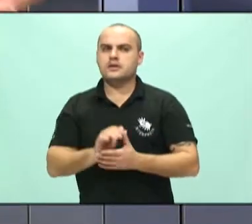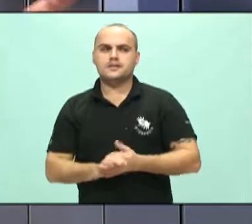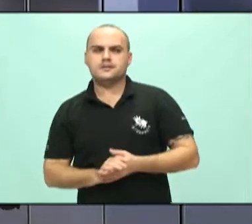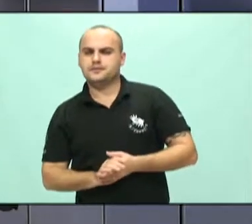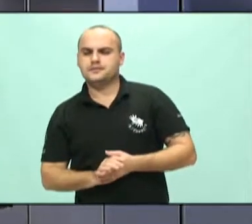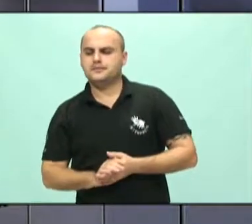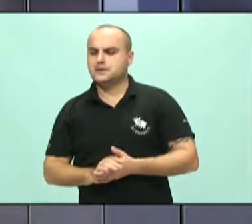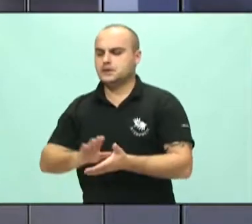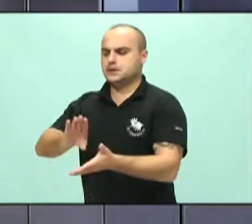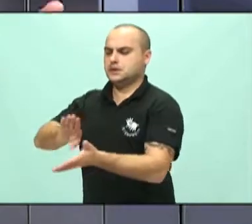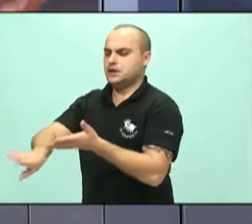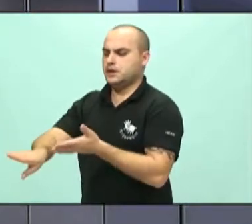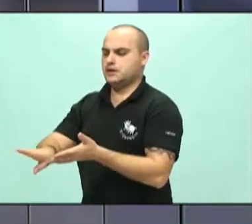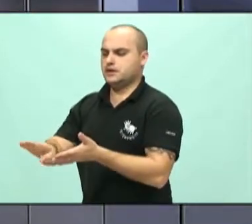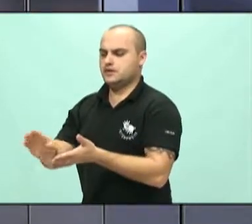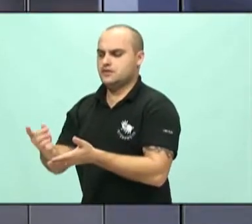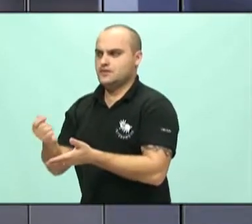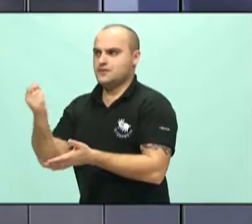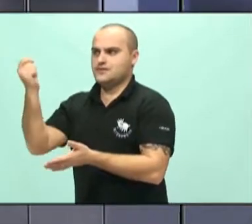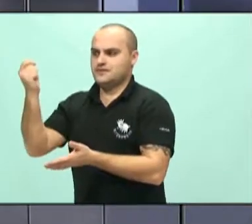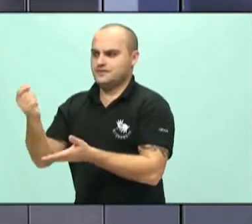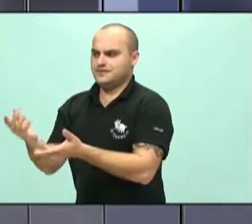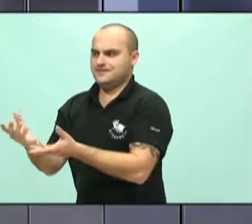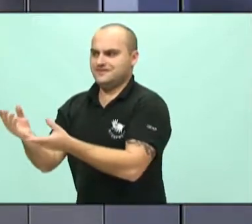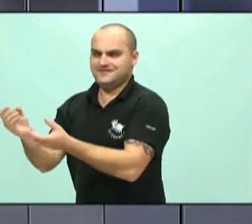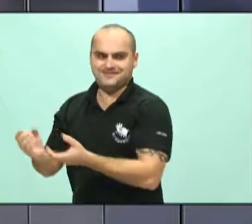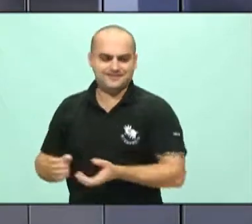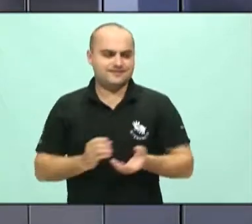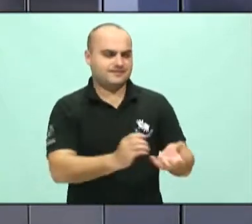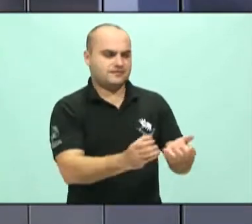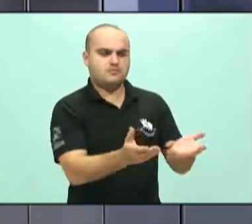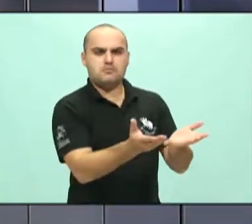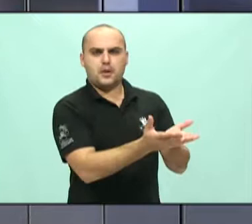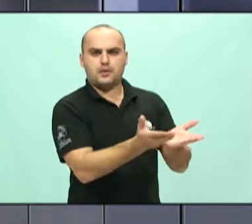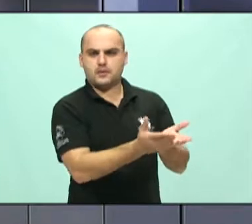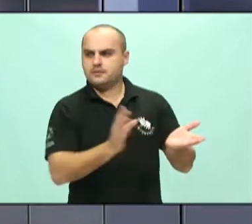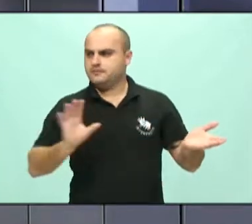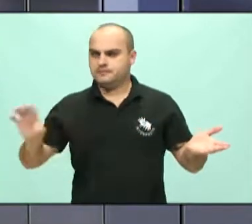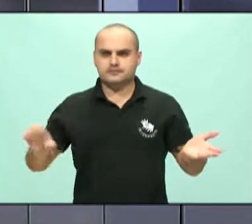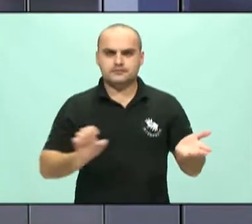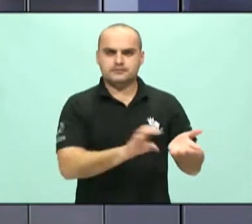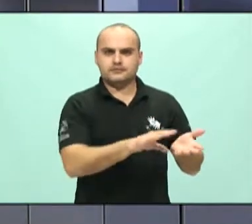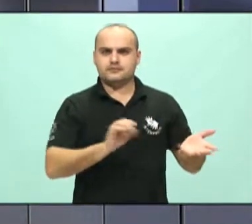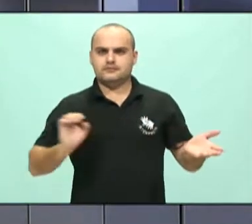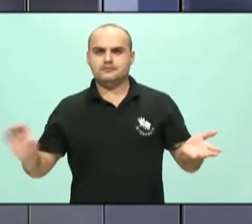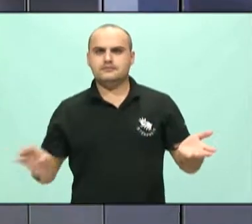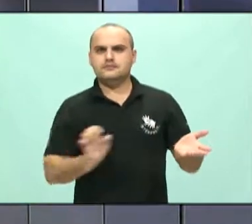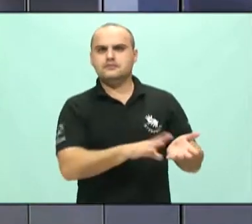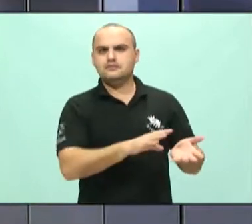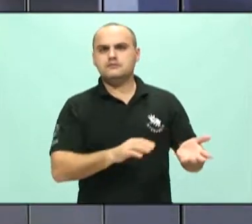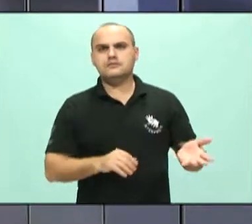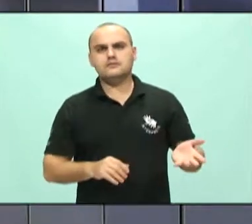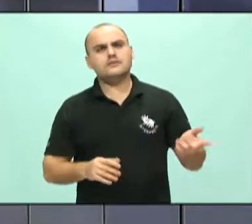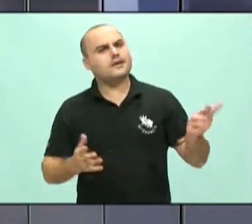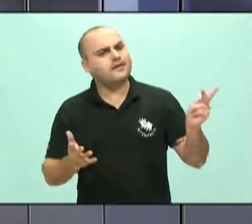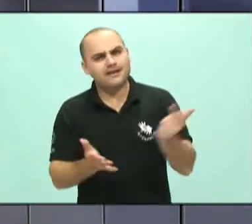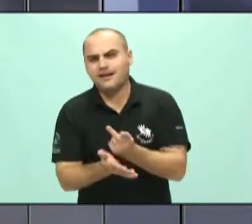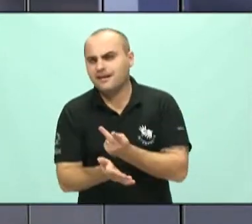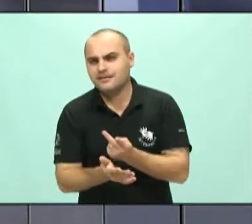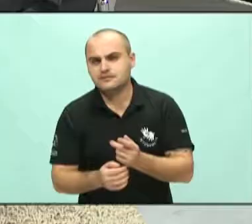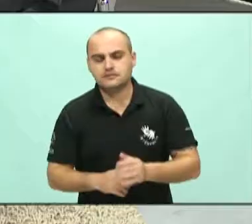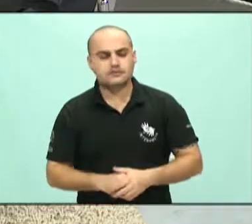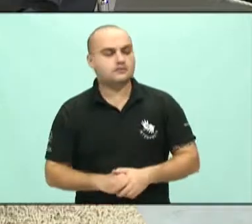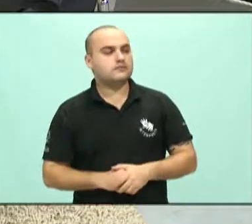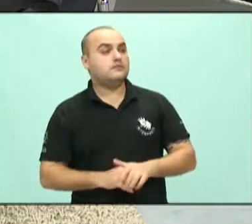tira do município rico para levar para o município pobre, ou menos desenvolvido. Está errado. Mas não